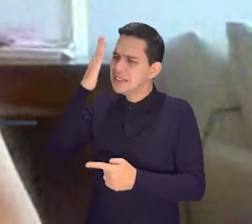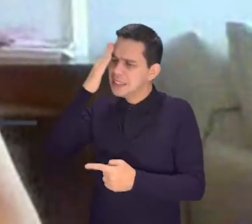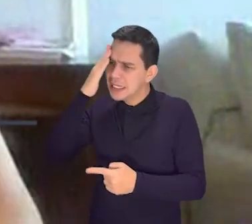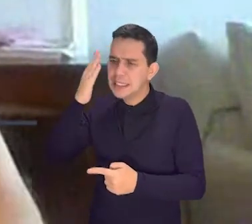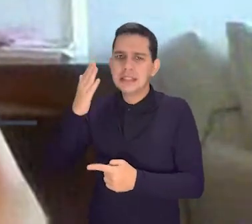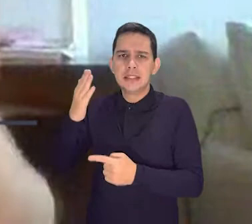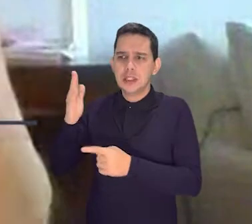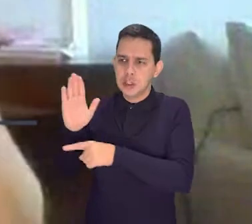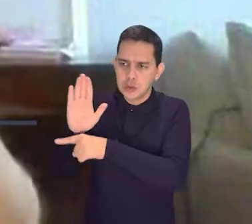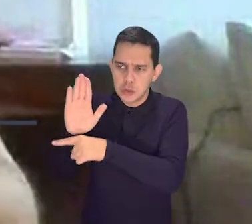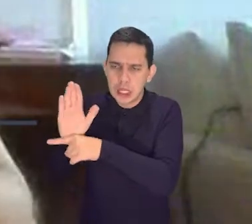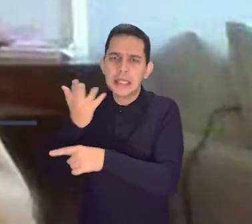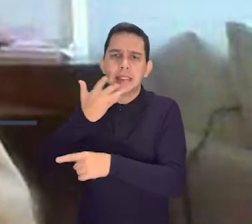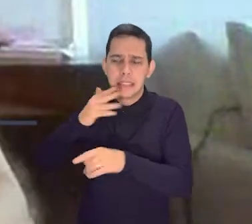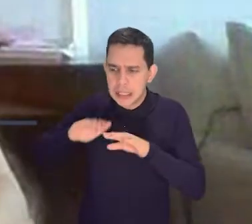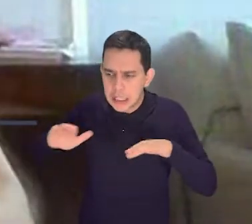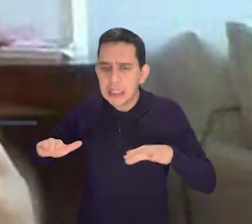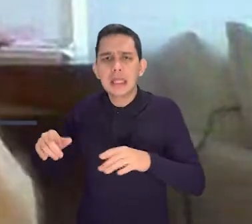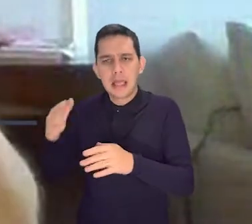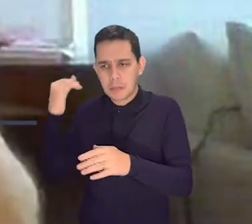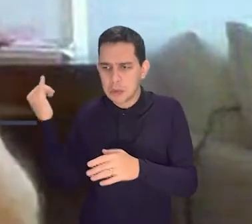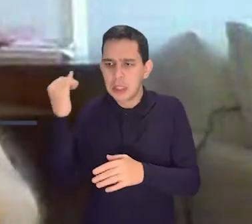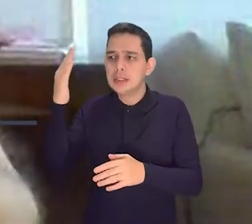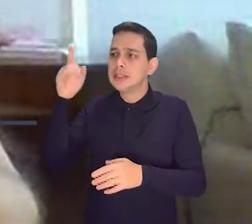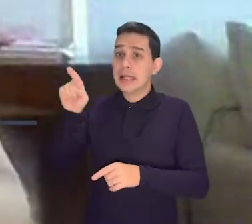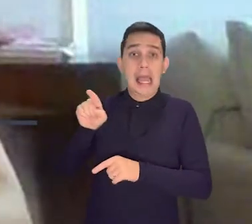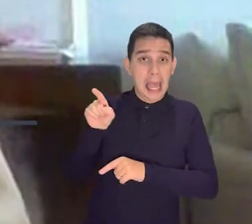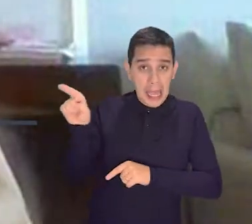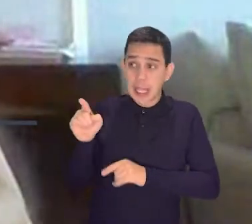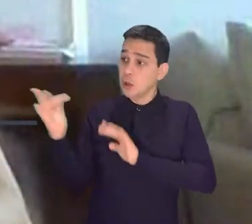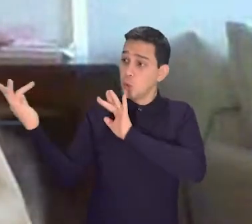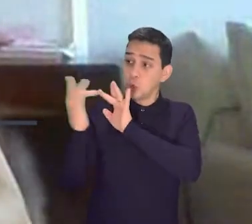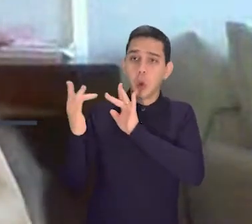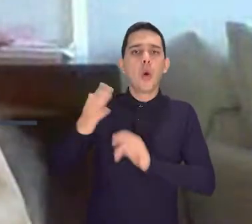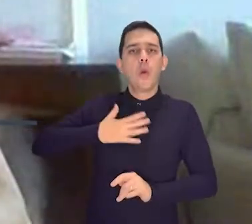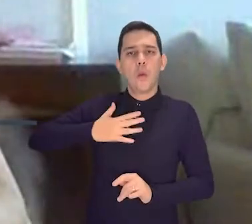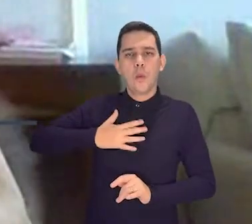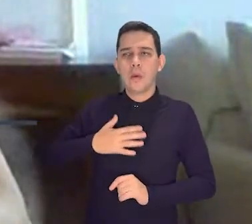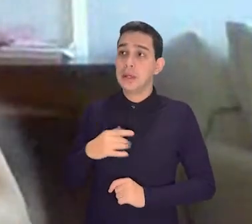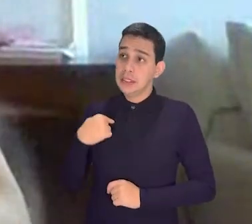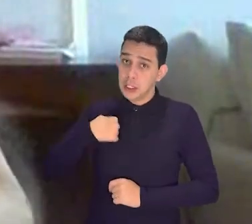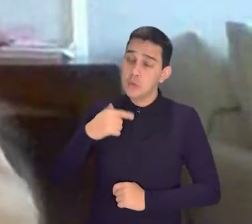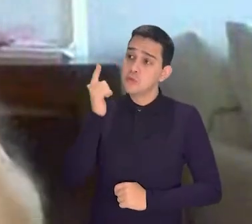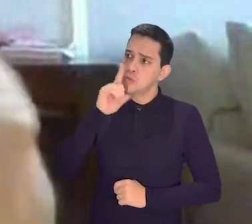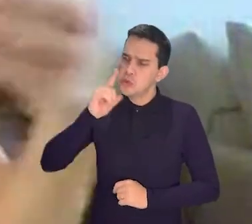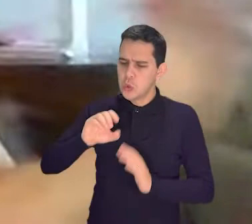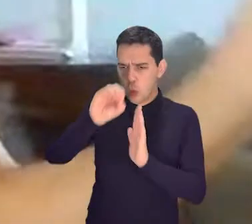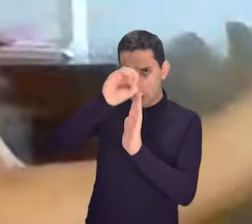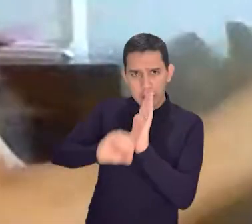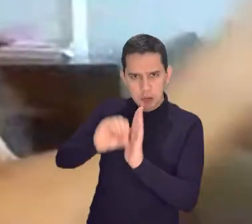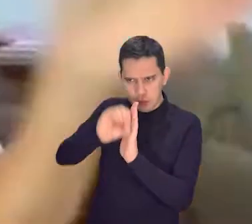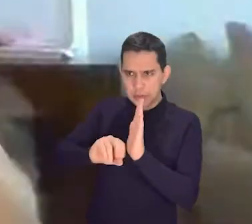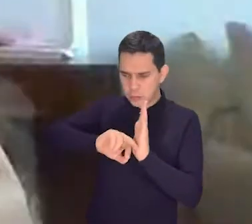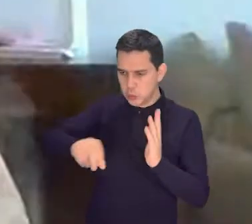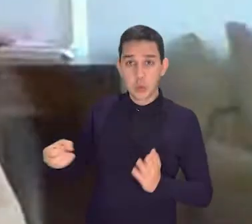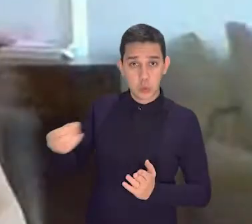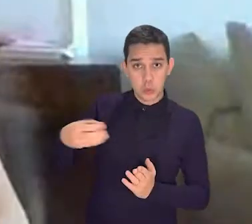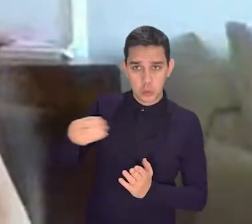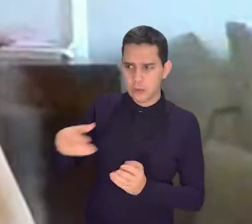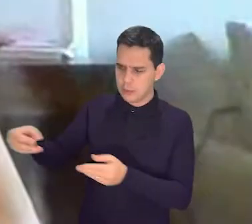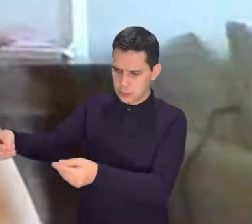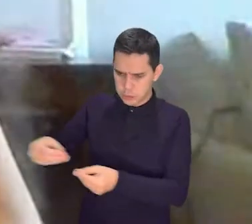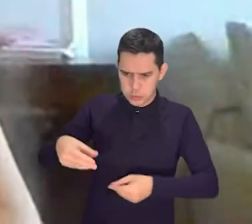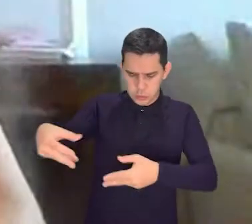infância, fez contato comigo, eu consegui ter acesso aos ofícios mais recentes